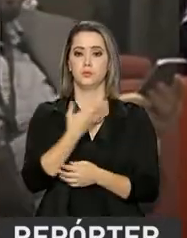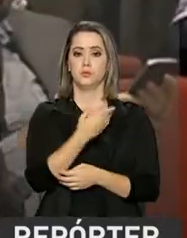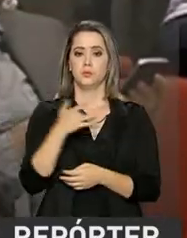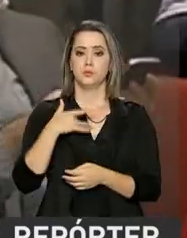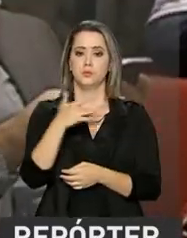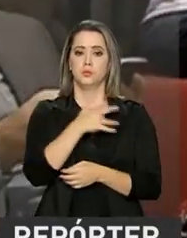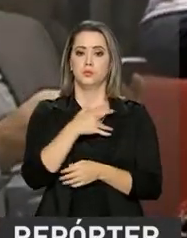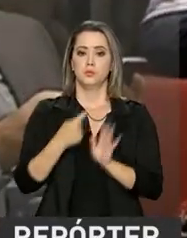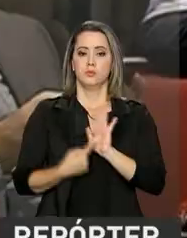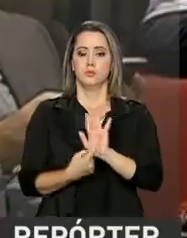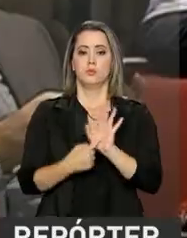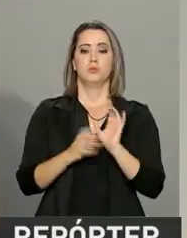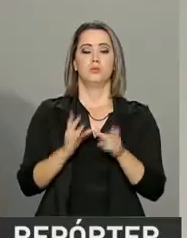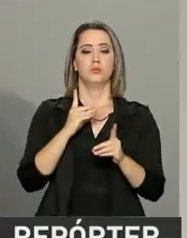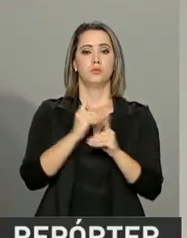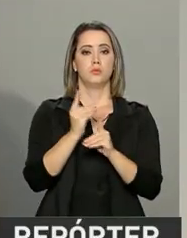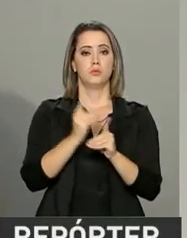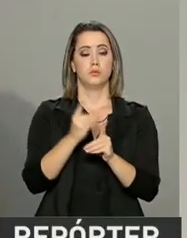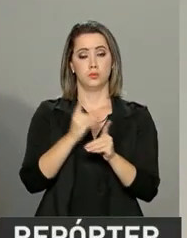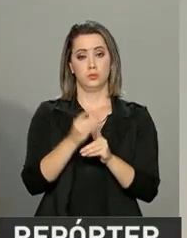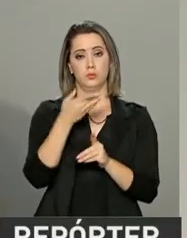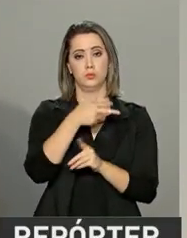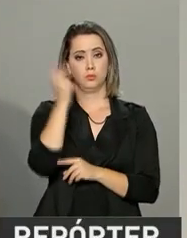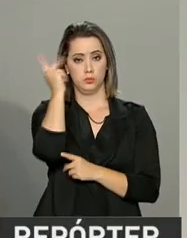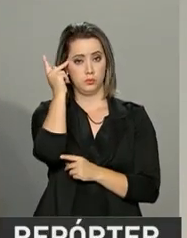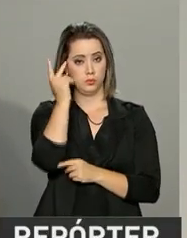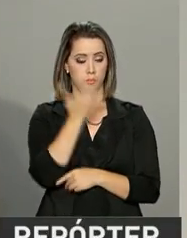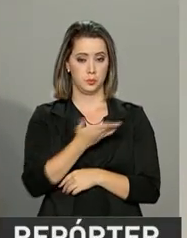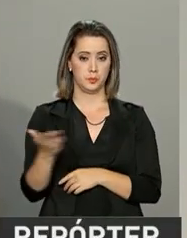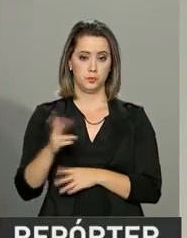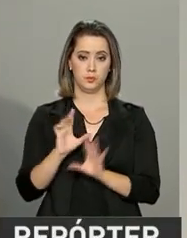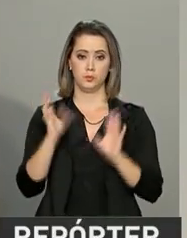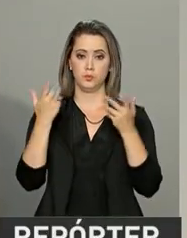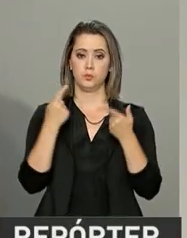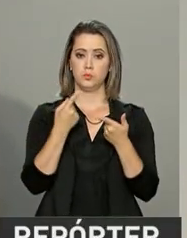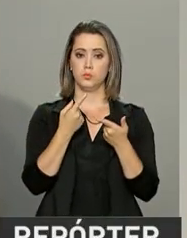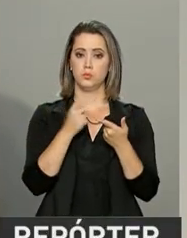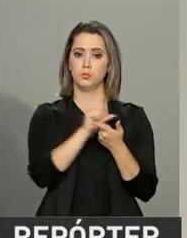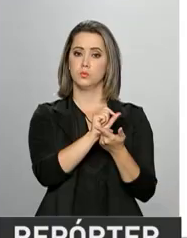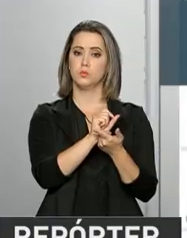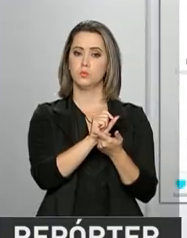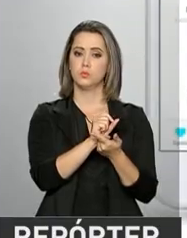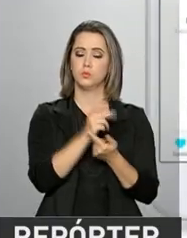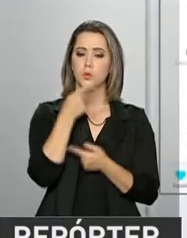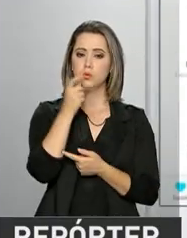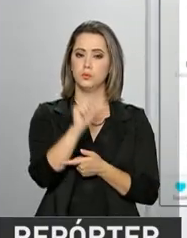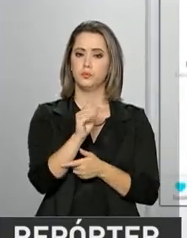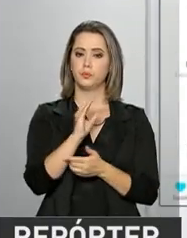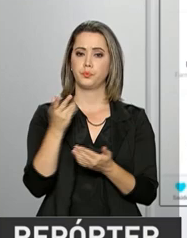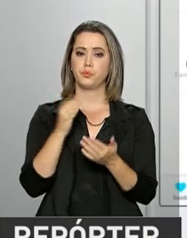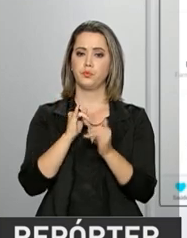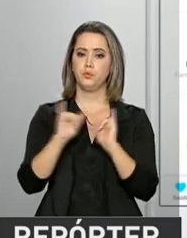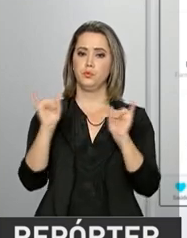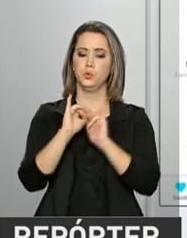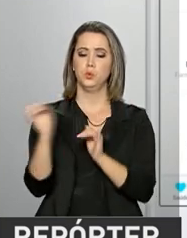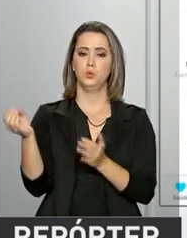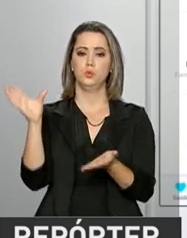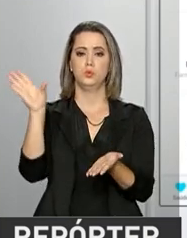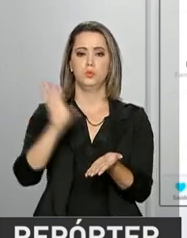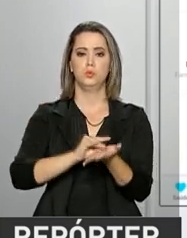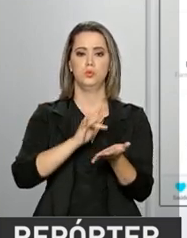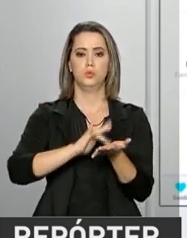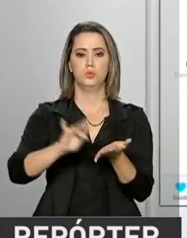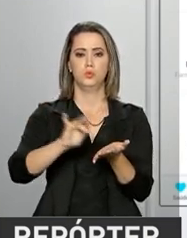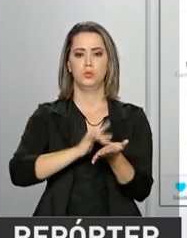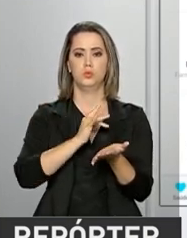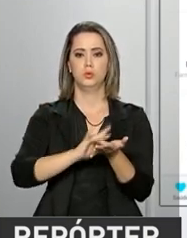abertos no Bras realizado em São Paulo durante o evento o ministro da saúde anunciou o novo aplicativo desenvolvido